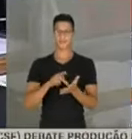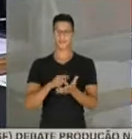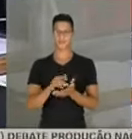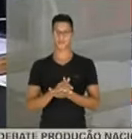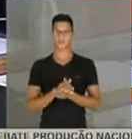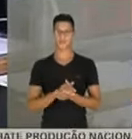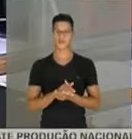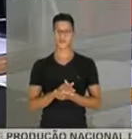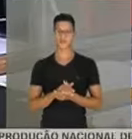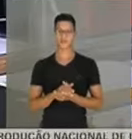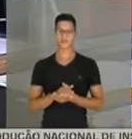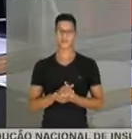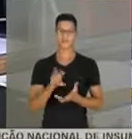senhor presidente,